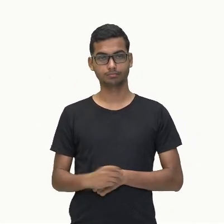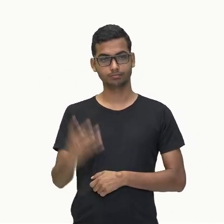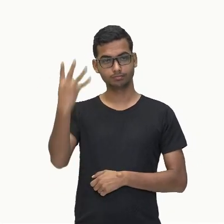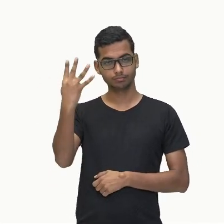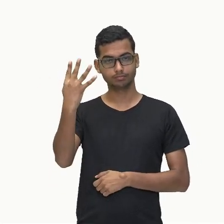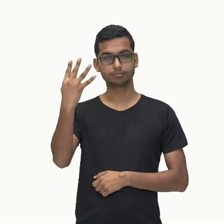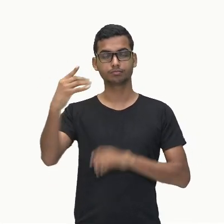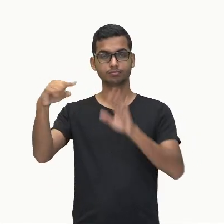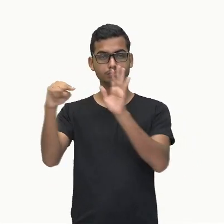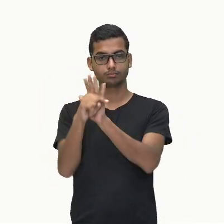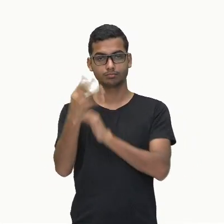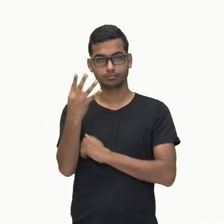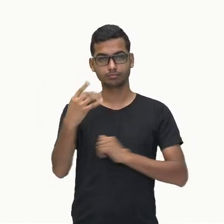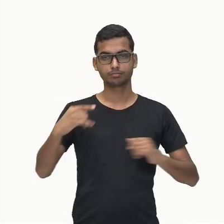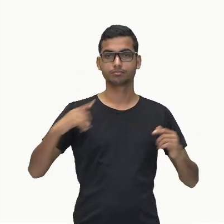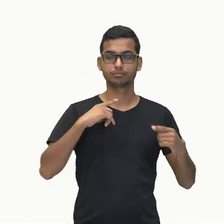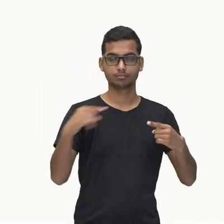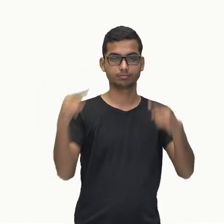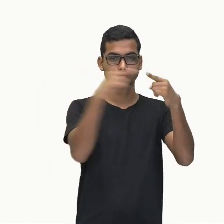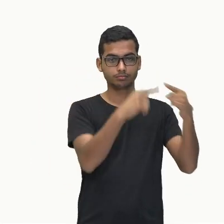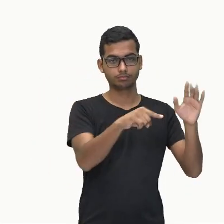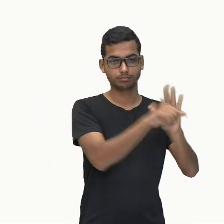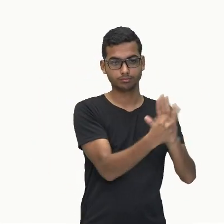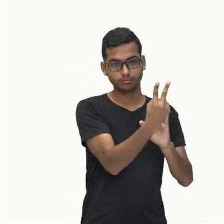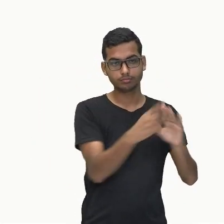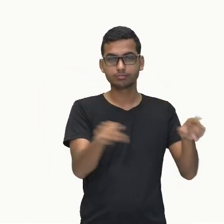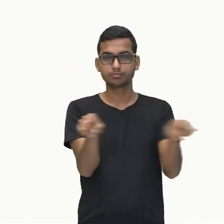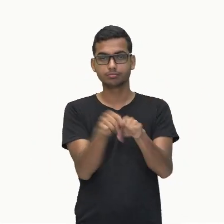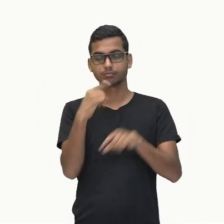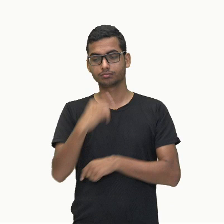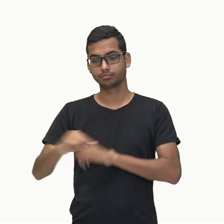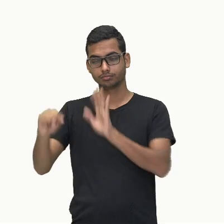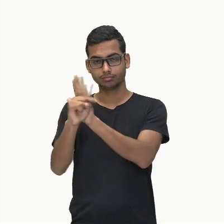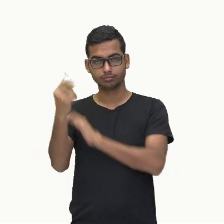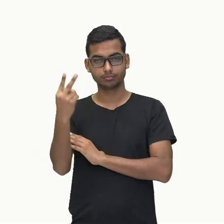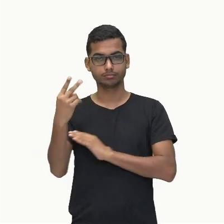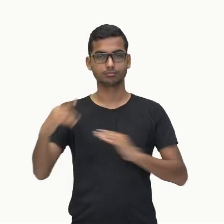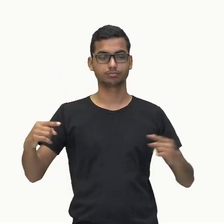2, o menos 2 com o 4,